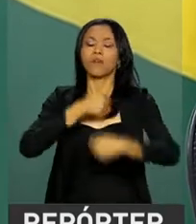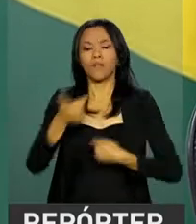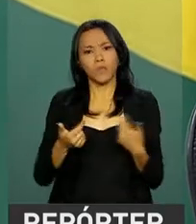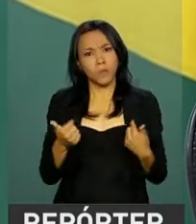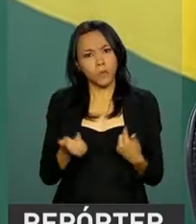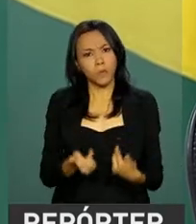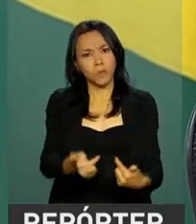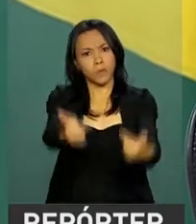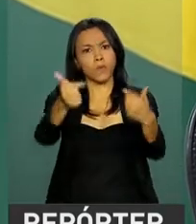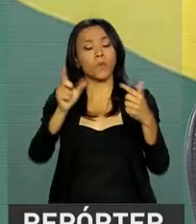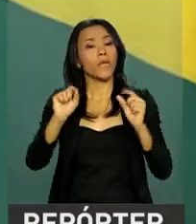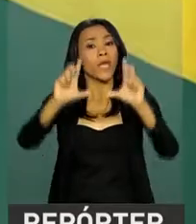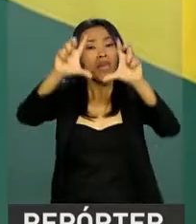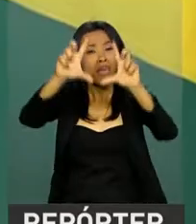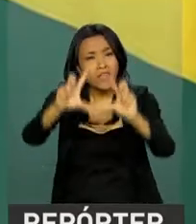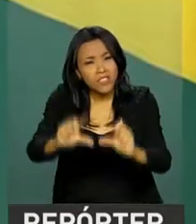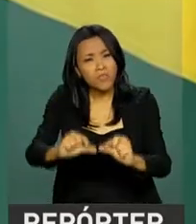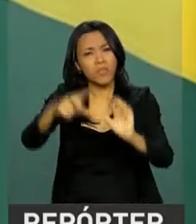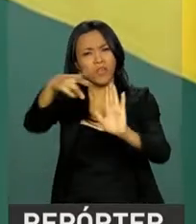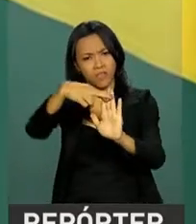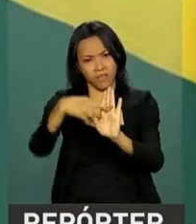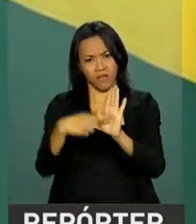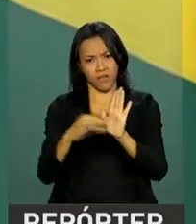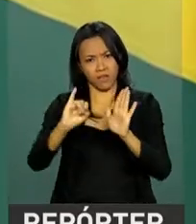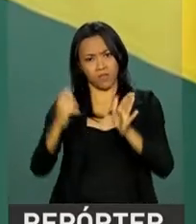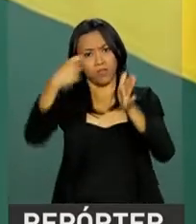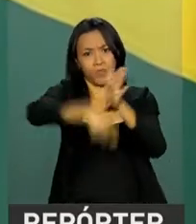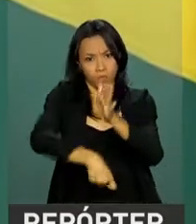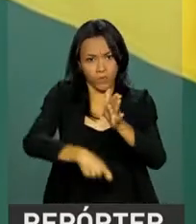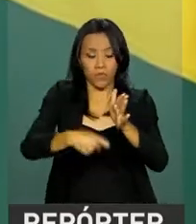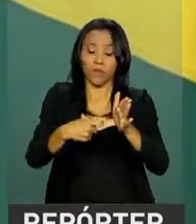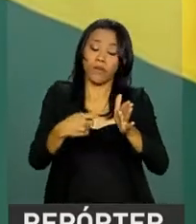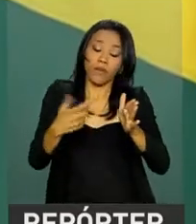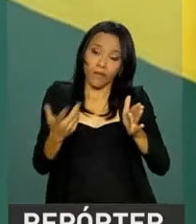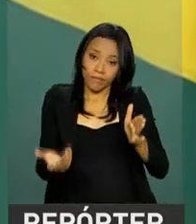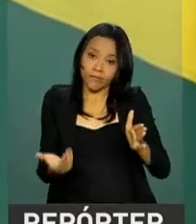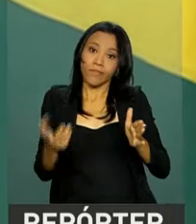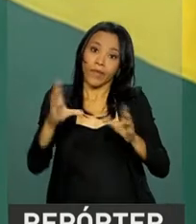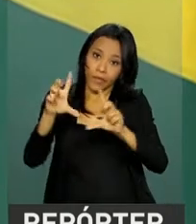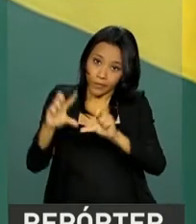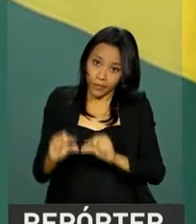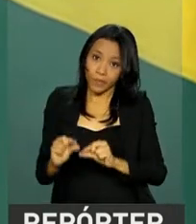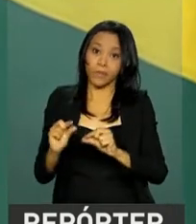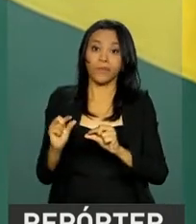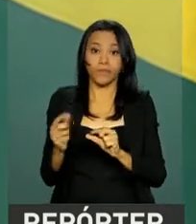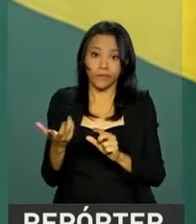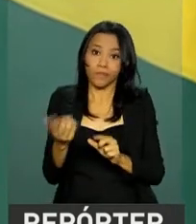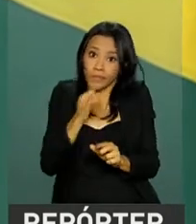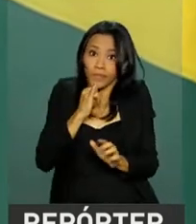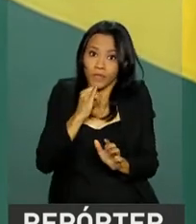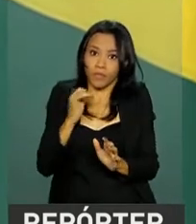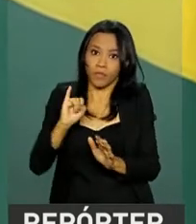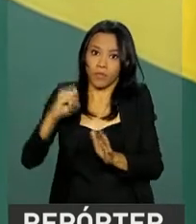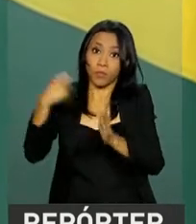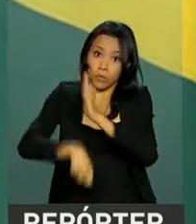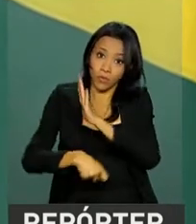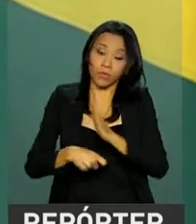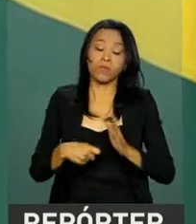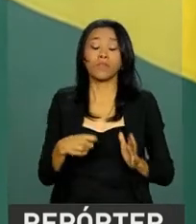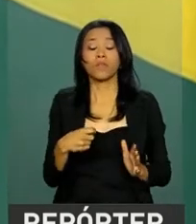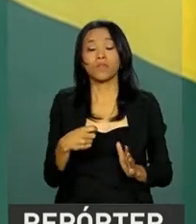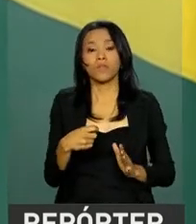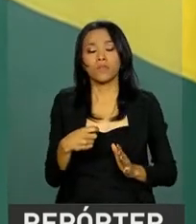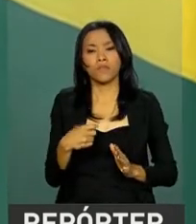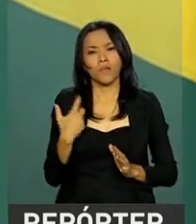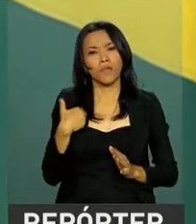simplificação tributária o que pode envolver inclusive uma redução do número de tributos por exemplo eu vejo que esta